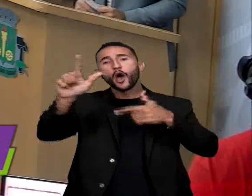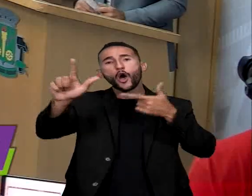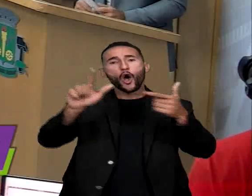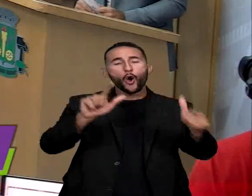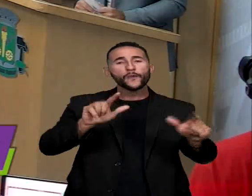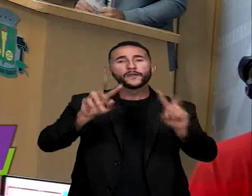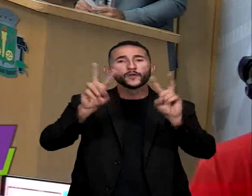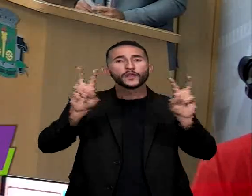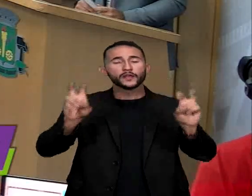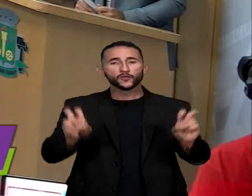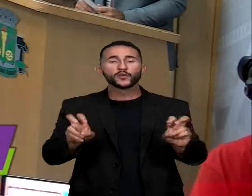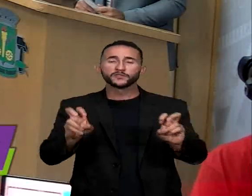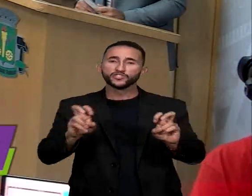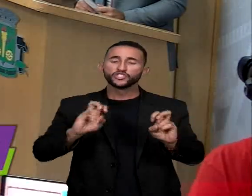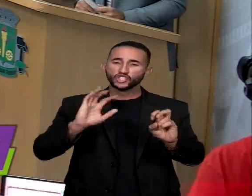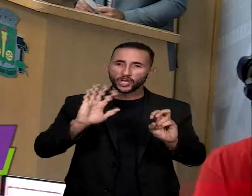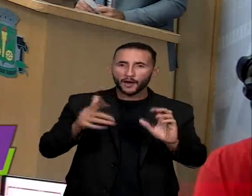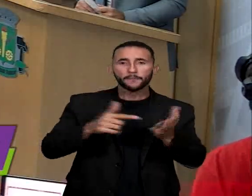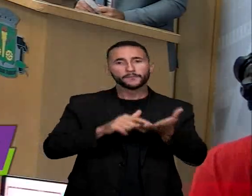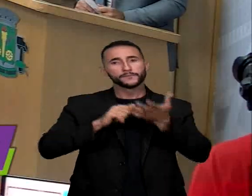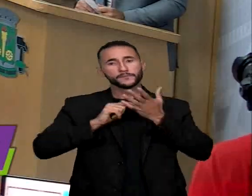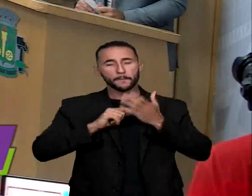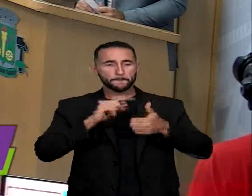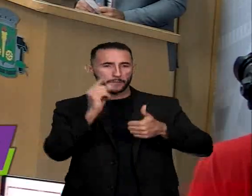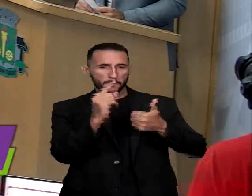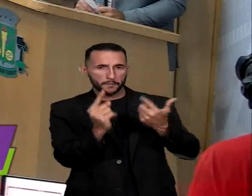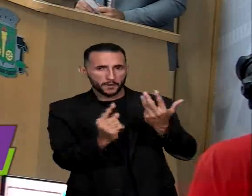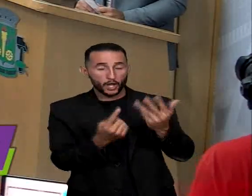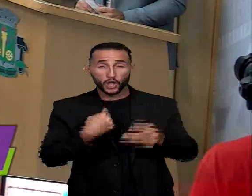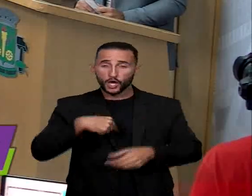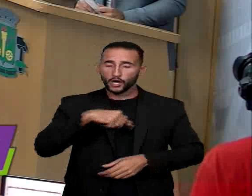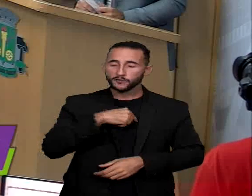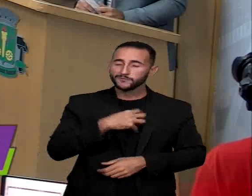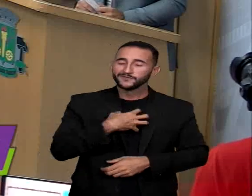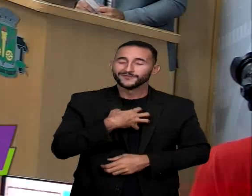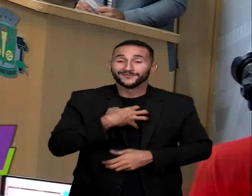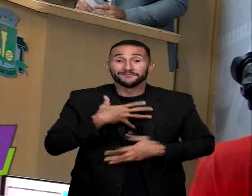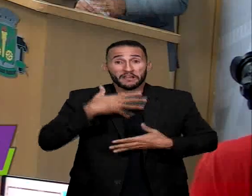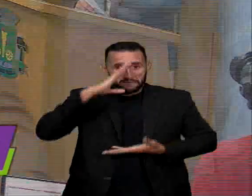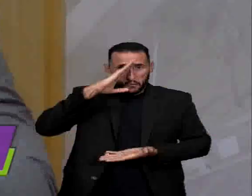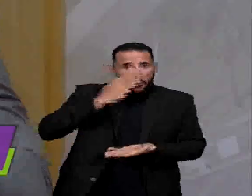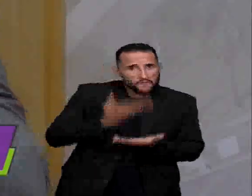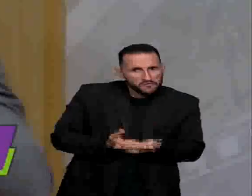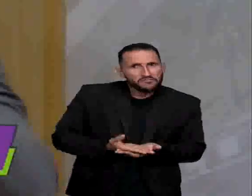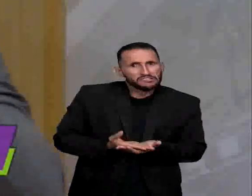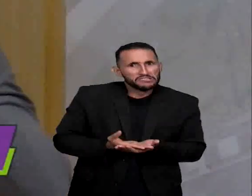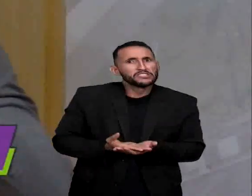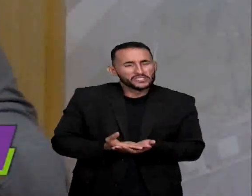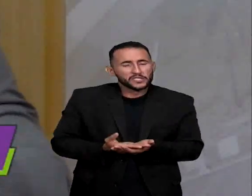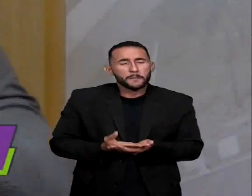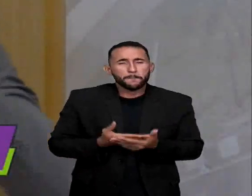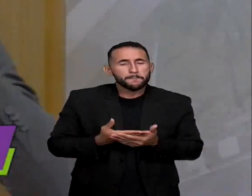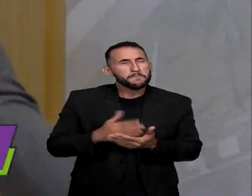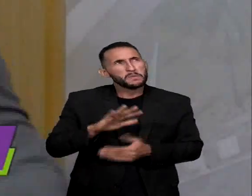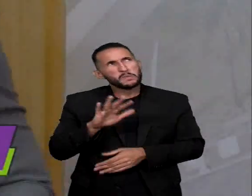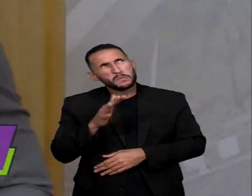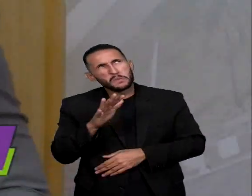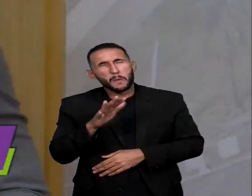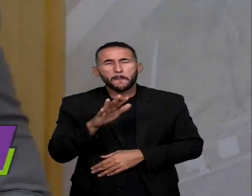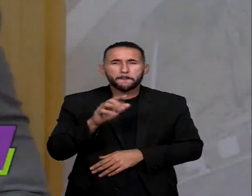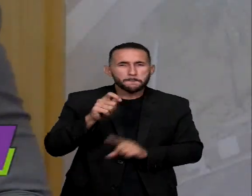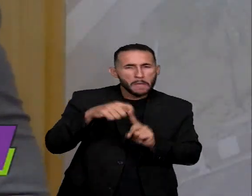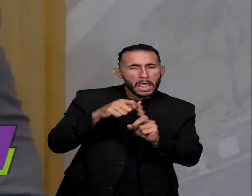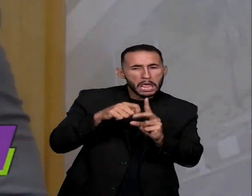nos apontado eh e a gente tá muito confiante que em mais alguns meses a gente